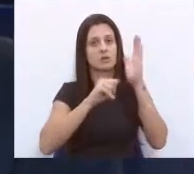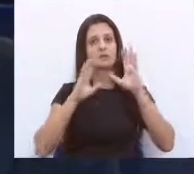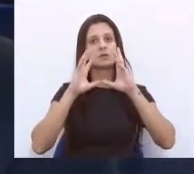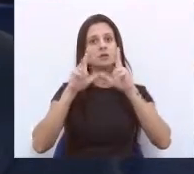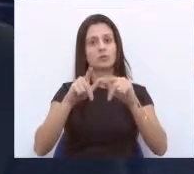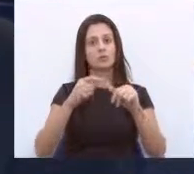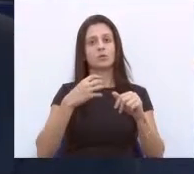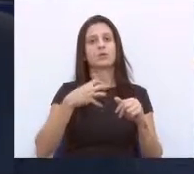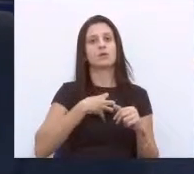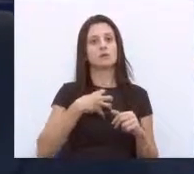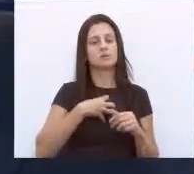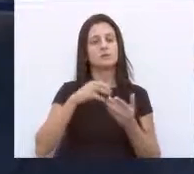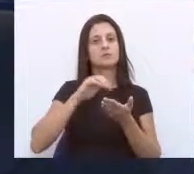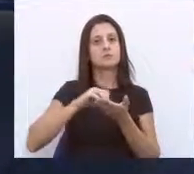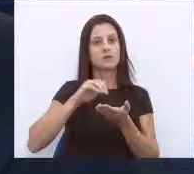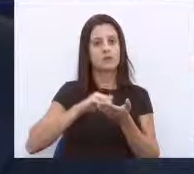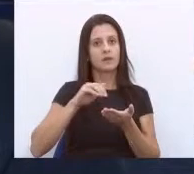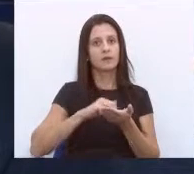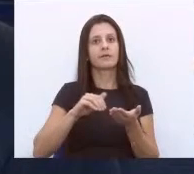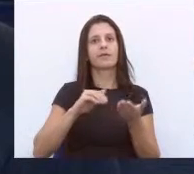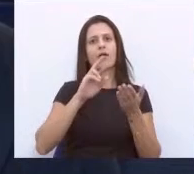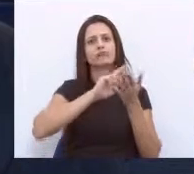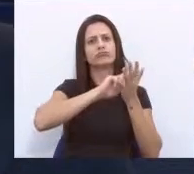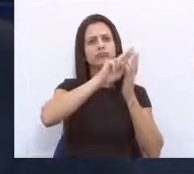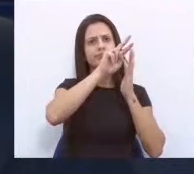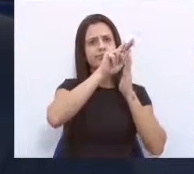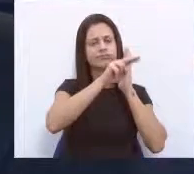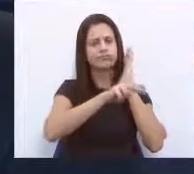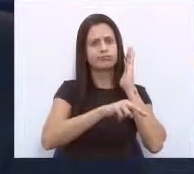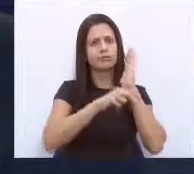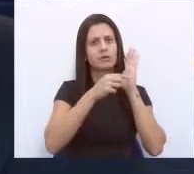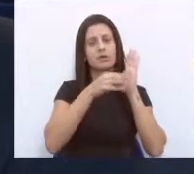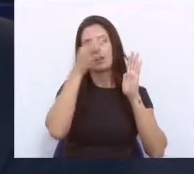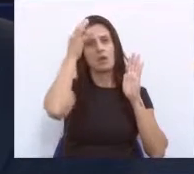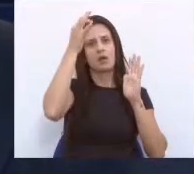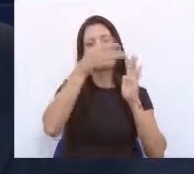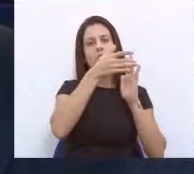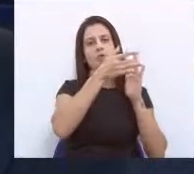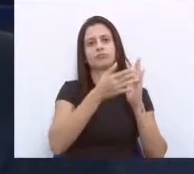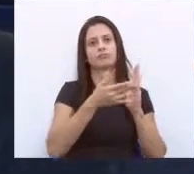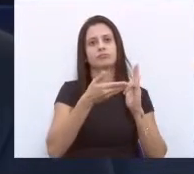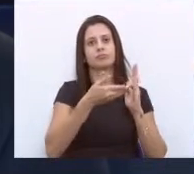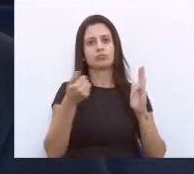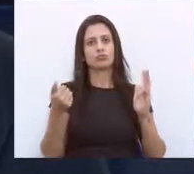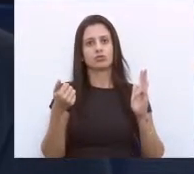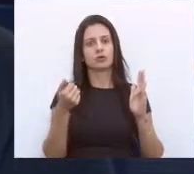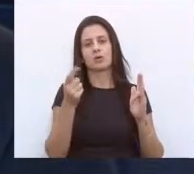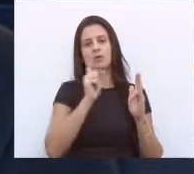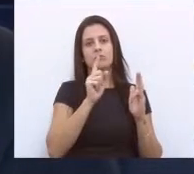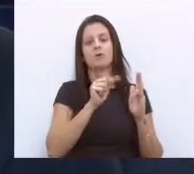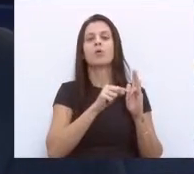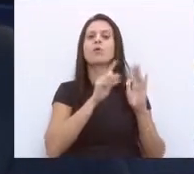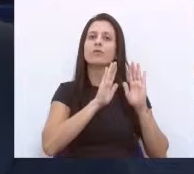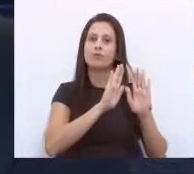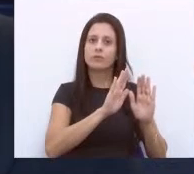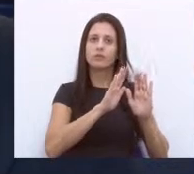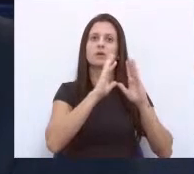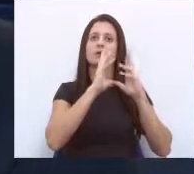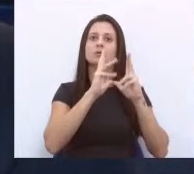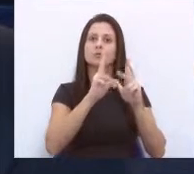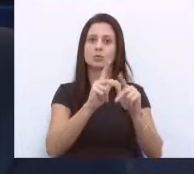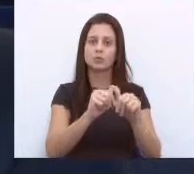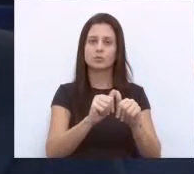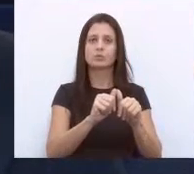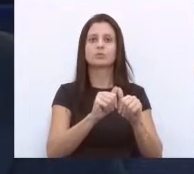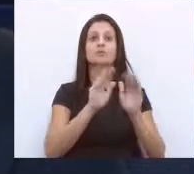as modalidades é nenhuma vai ser cortada nenhum vai ser cortado nós vamos manter o